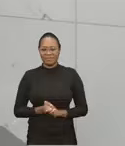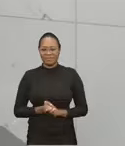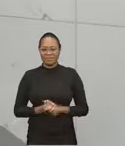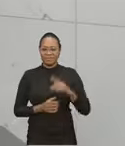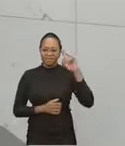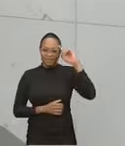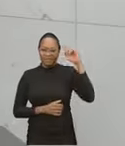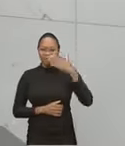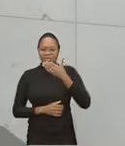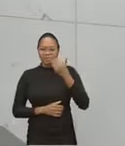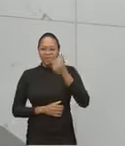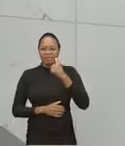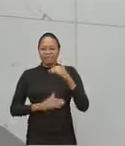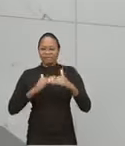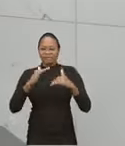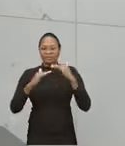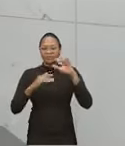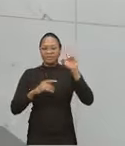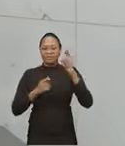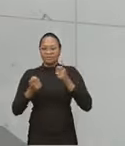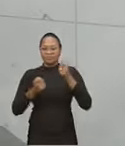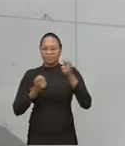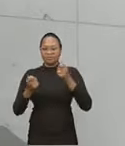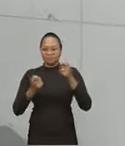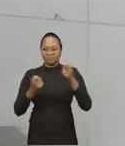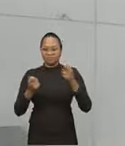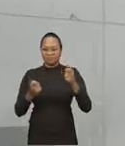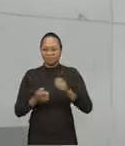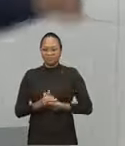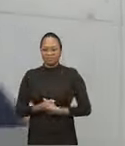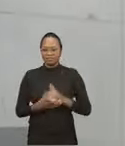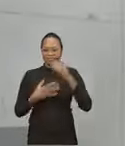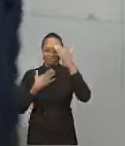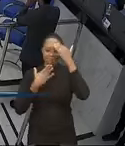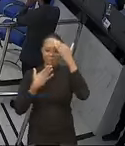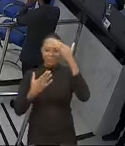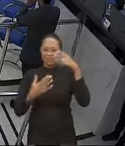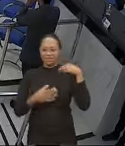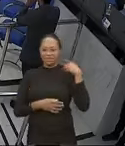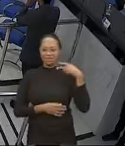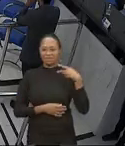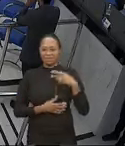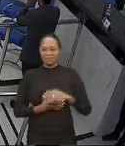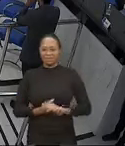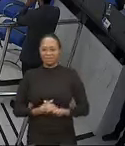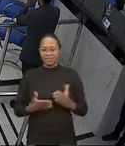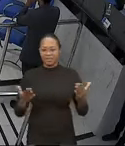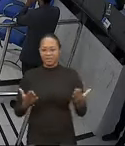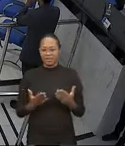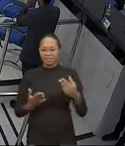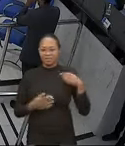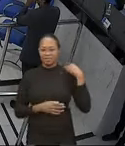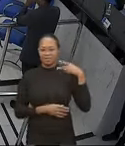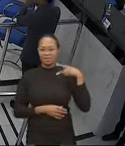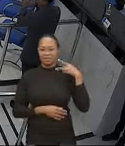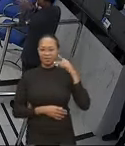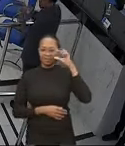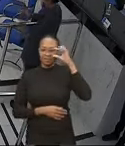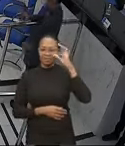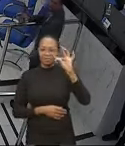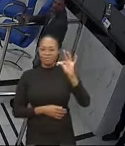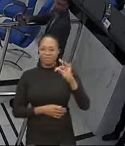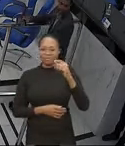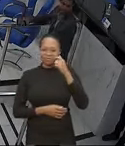melhores virão. Deus no controle sempre. Muito obrigado, vereador Madialias. Eu chamo agora o vereador Tainá Serreira.